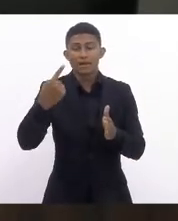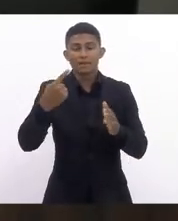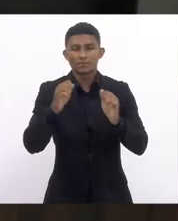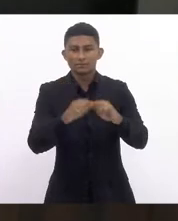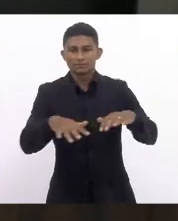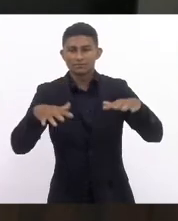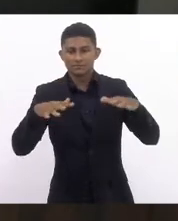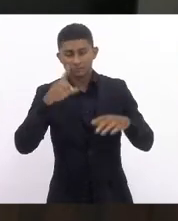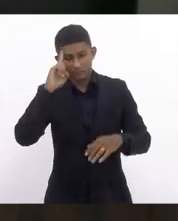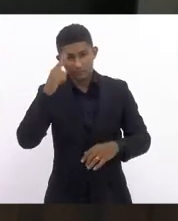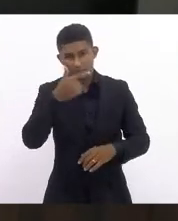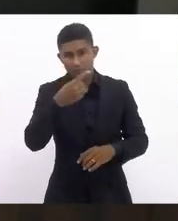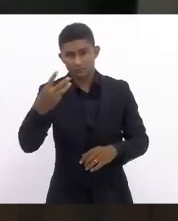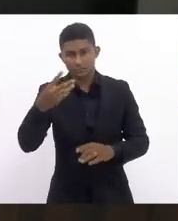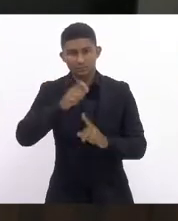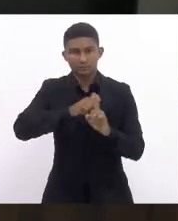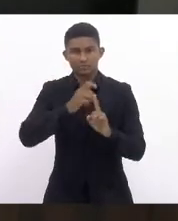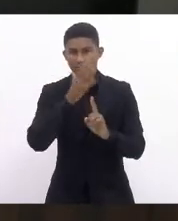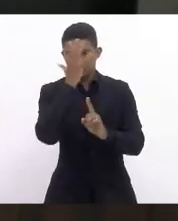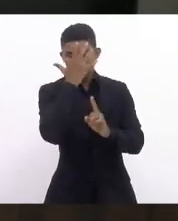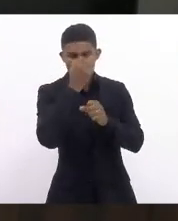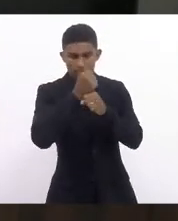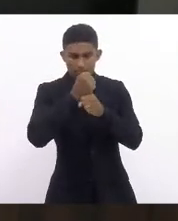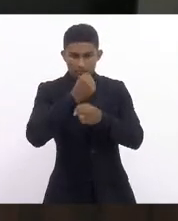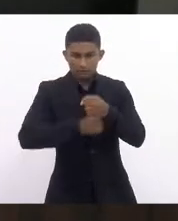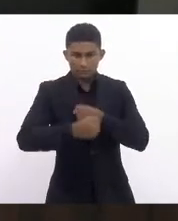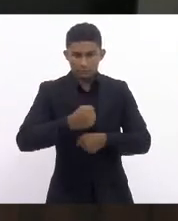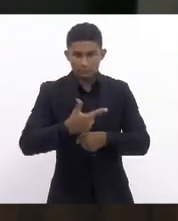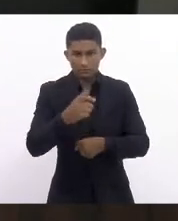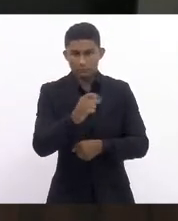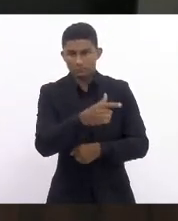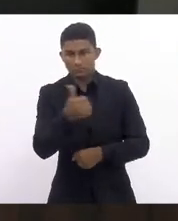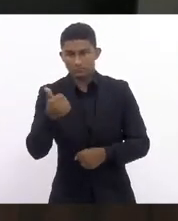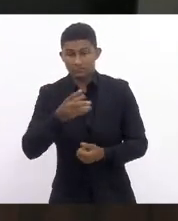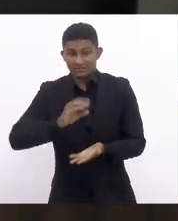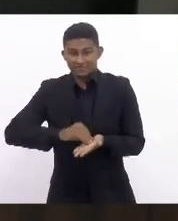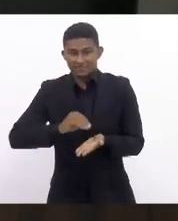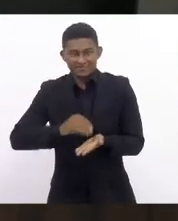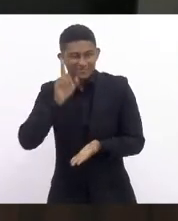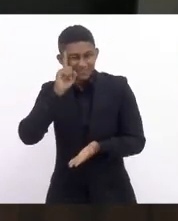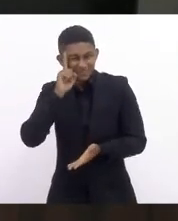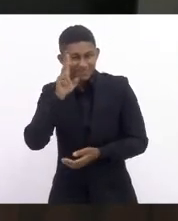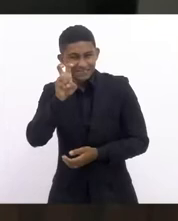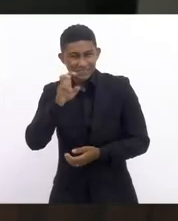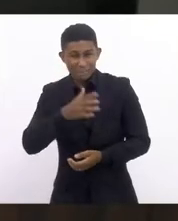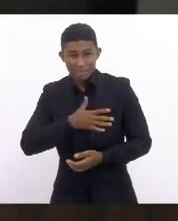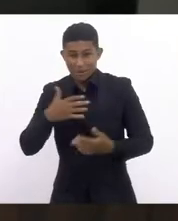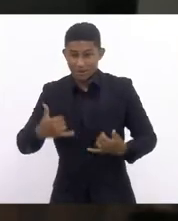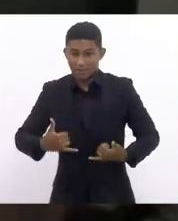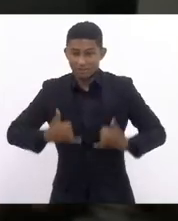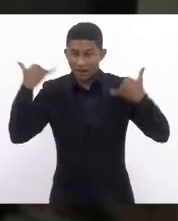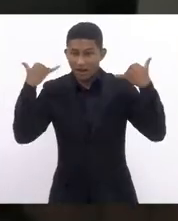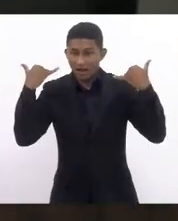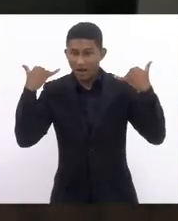23 de fevereiro de 2021. Faltam 5 dias para o aniversário do siciliano. É mesmo?